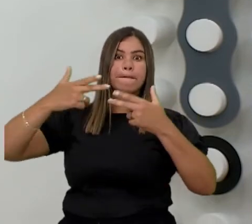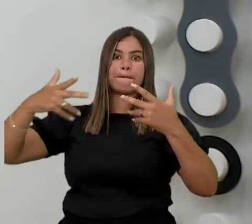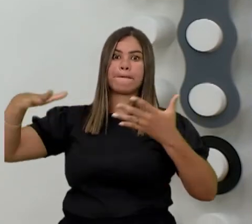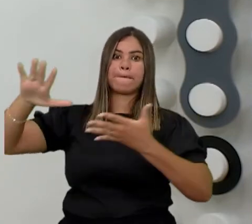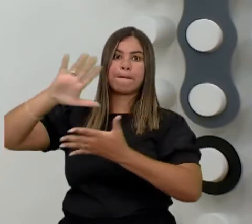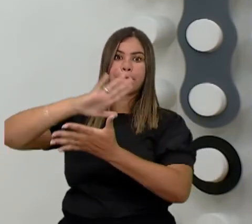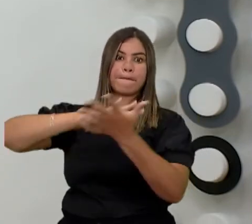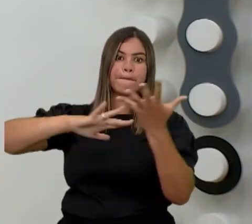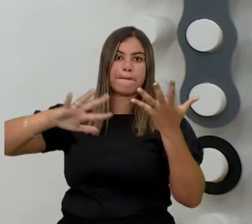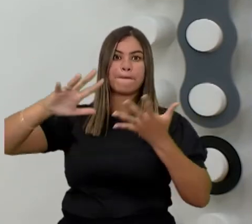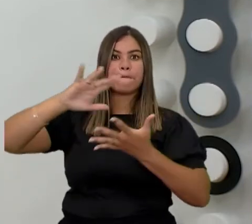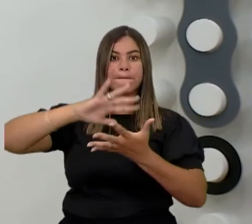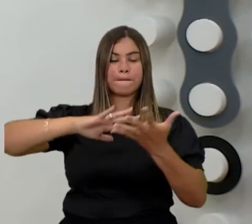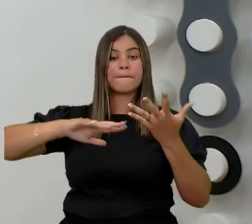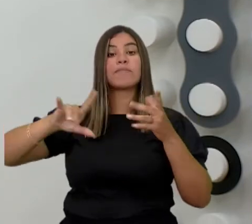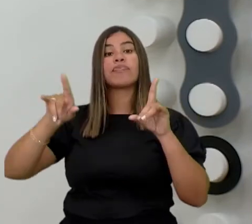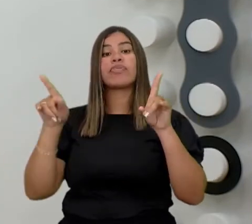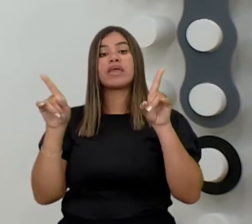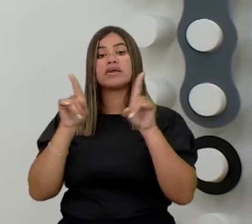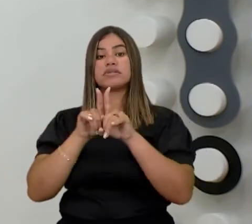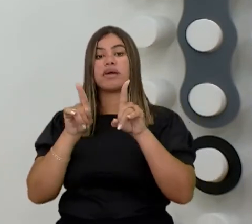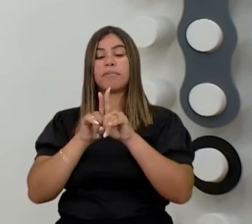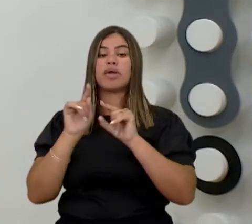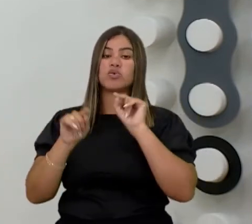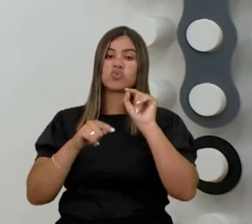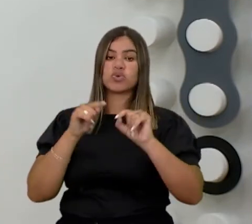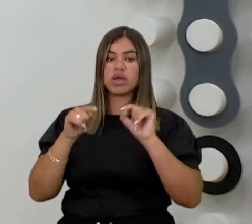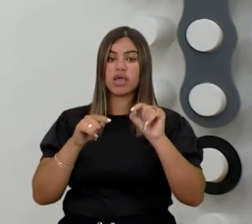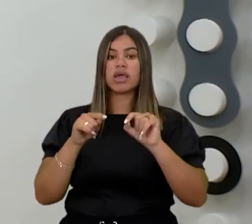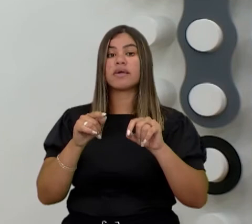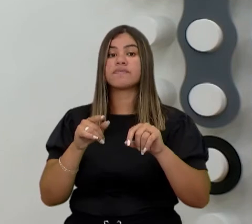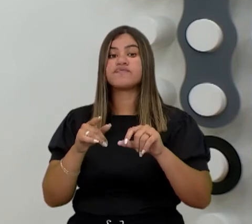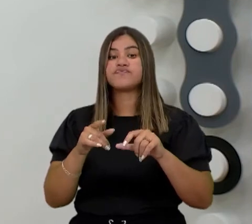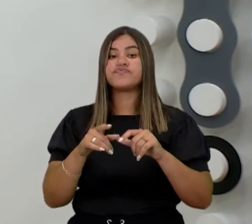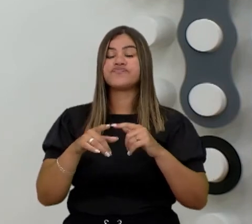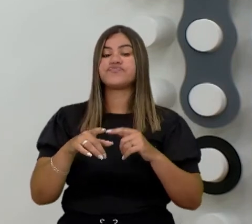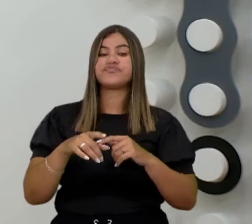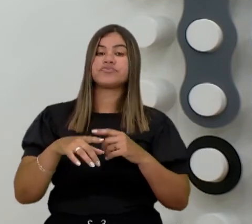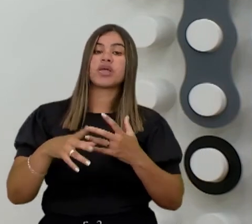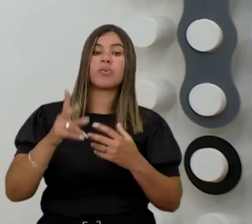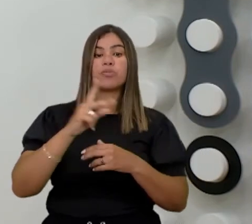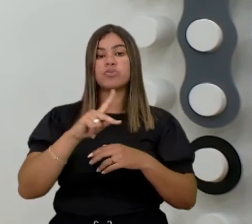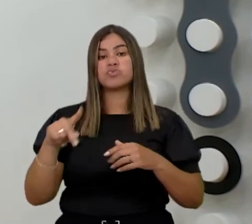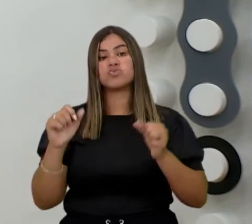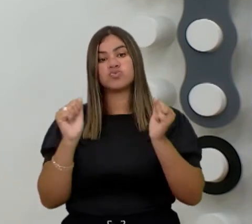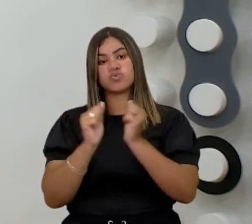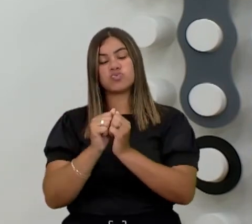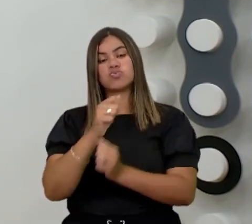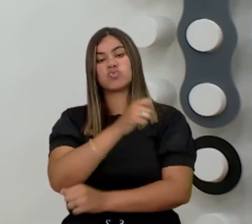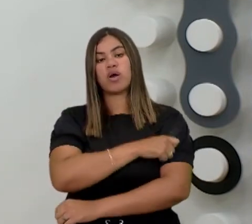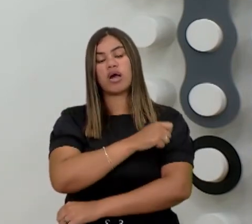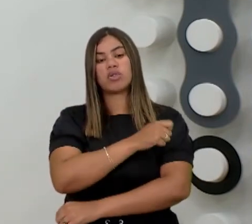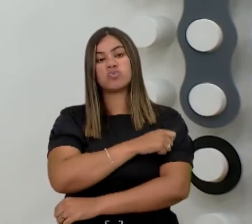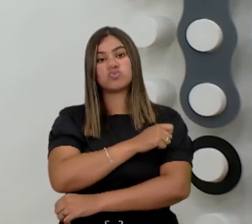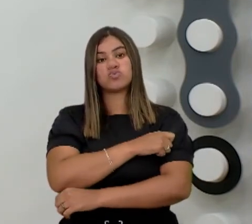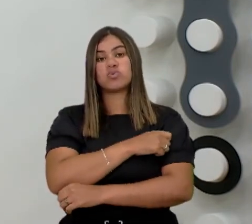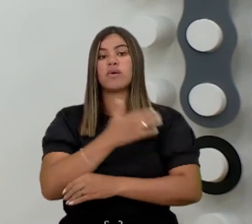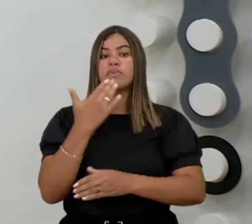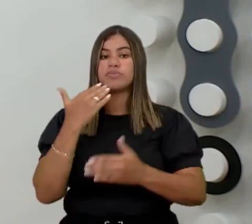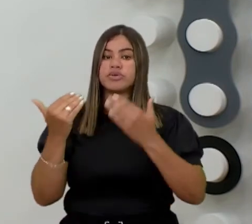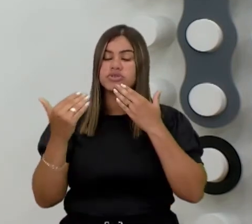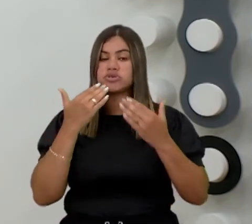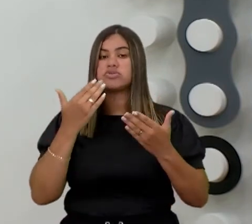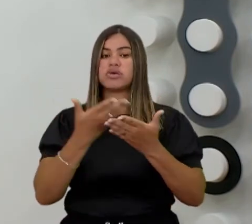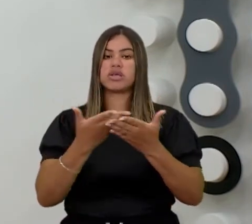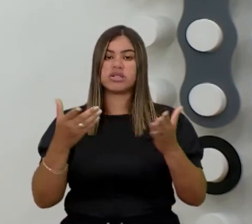pode fazer aí, né, um conhecimento prévio aí trabalhando com os alunos dentro da sala de aula, ou pedindo para eles fazerem uma